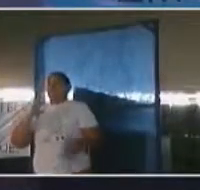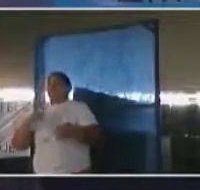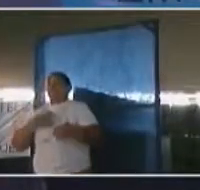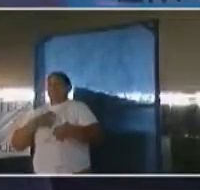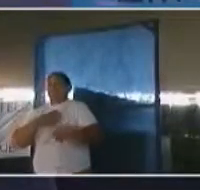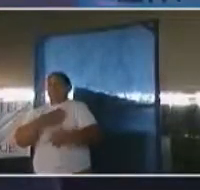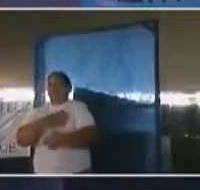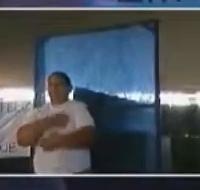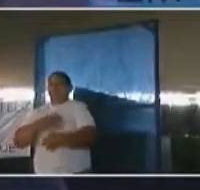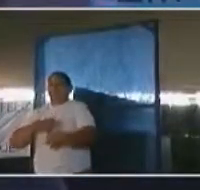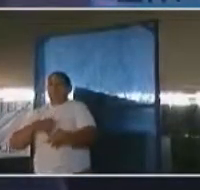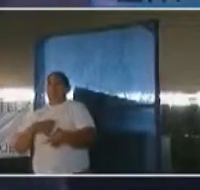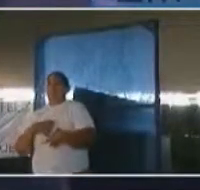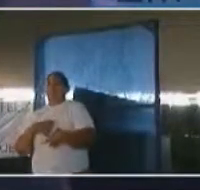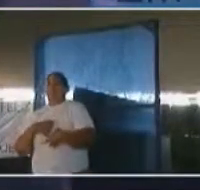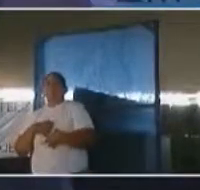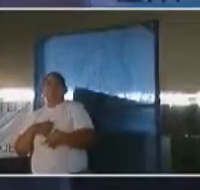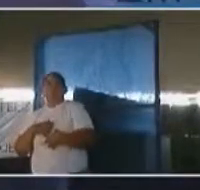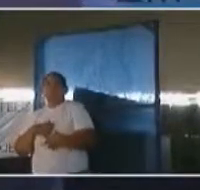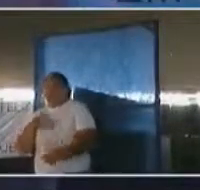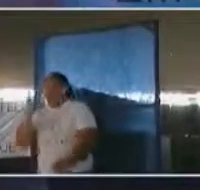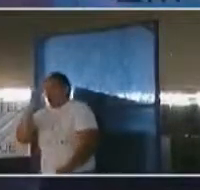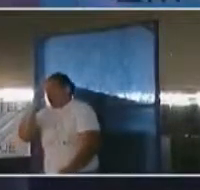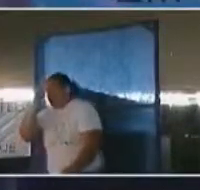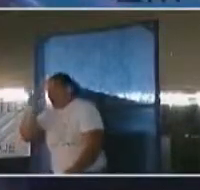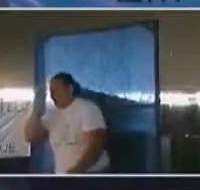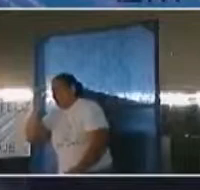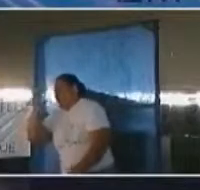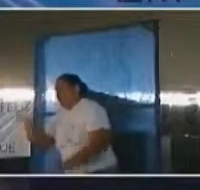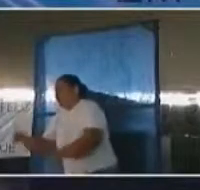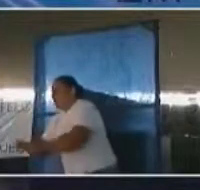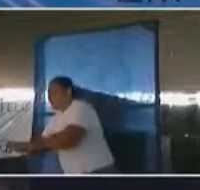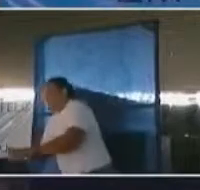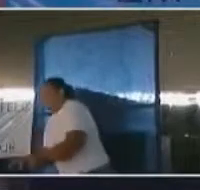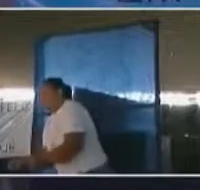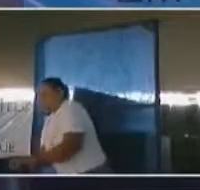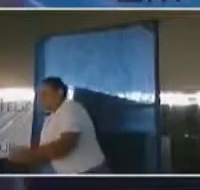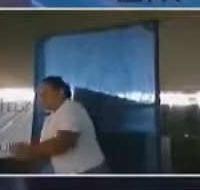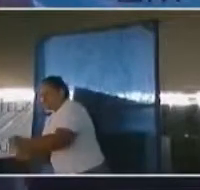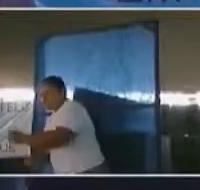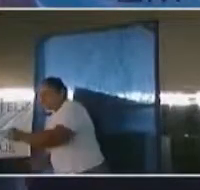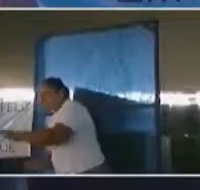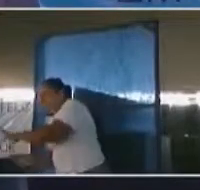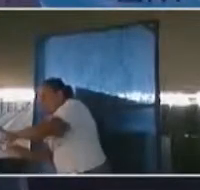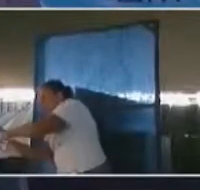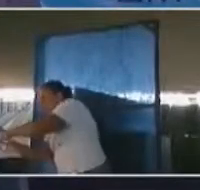Era muito simples construir uma pandorga. Duas ou três varinhas de bambu,